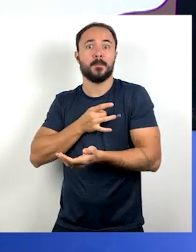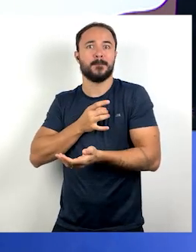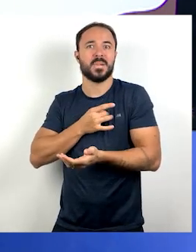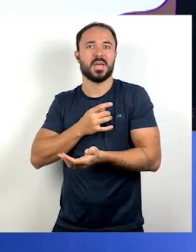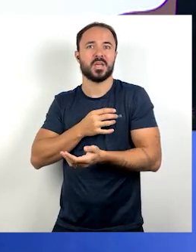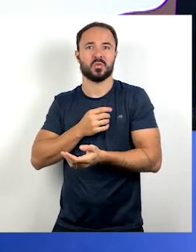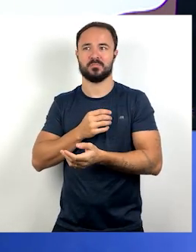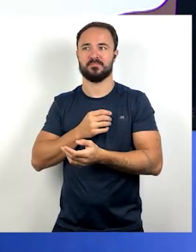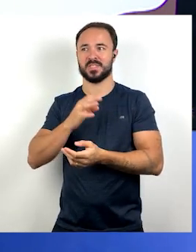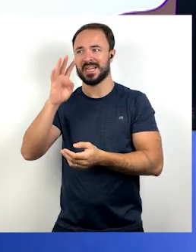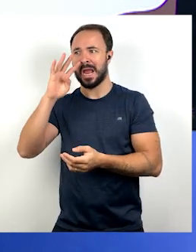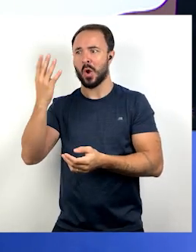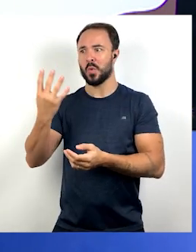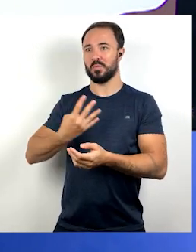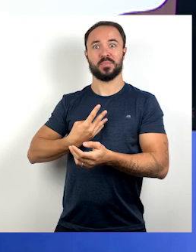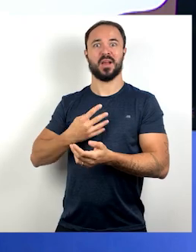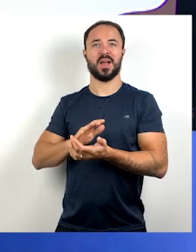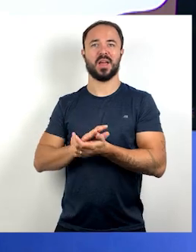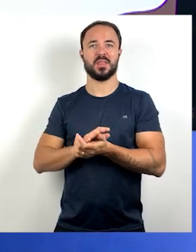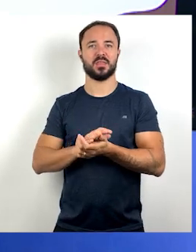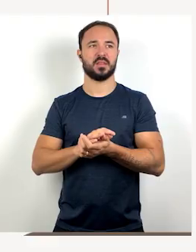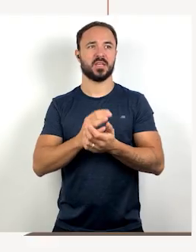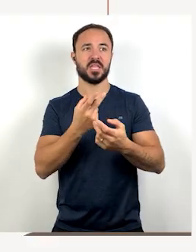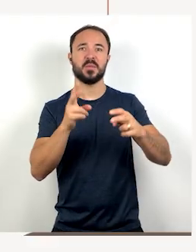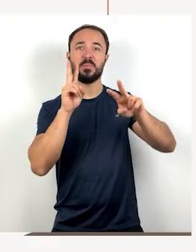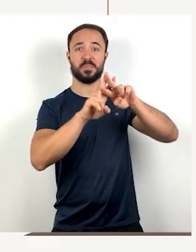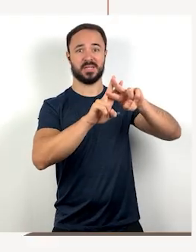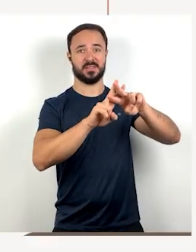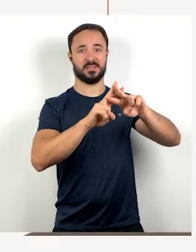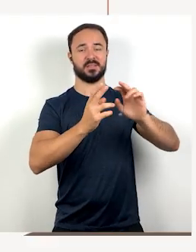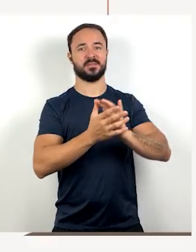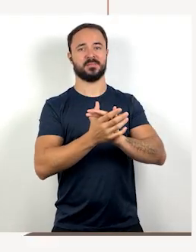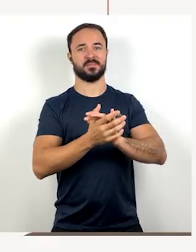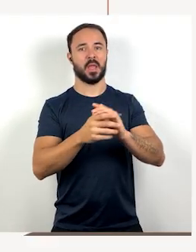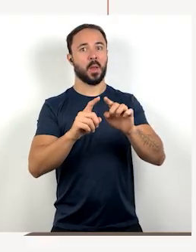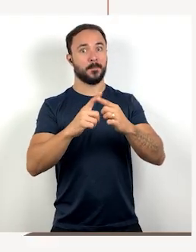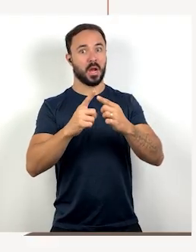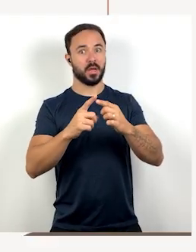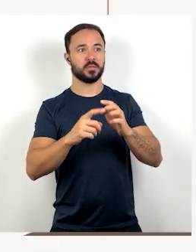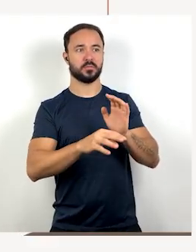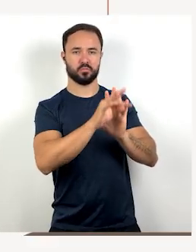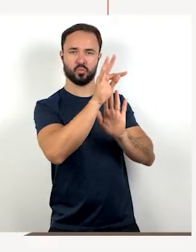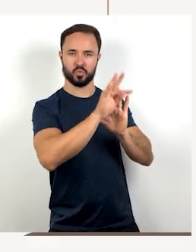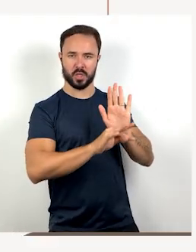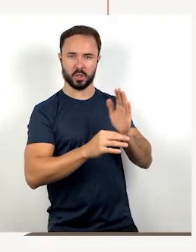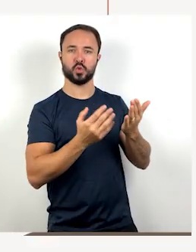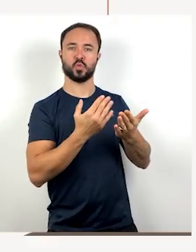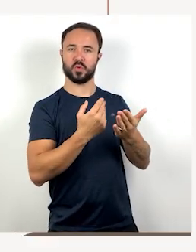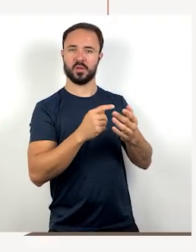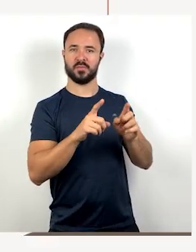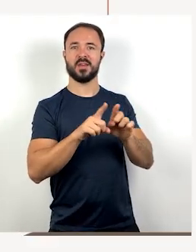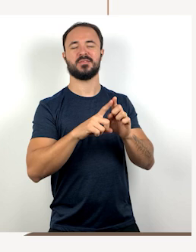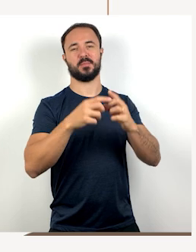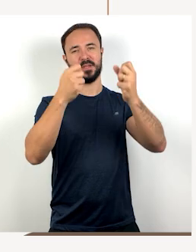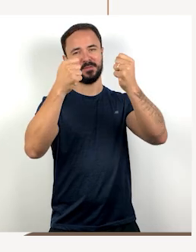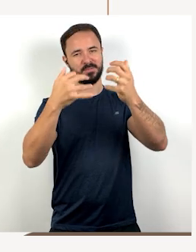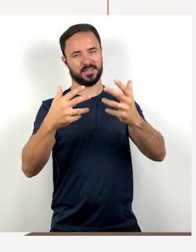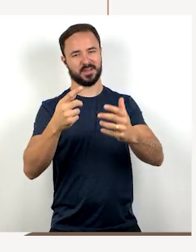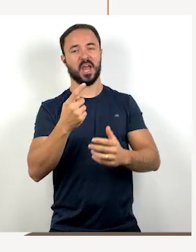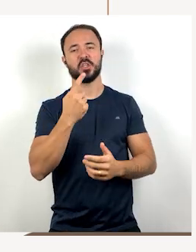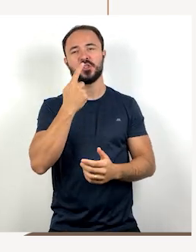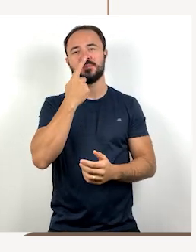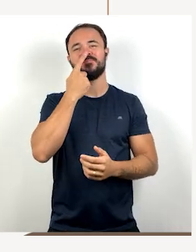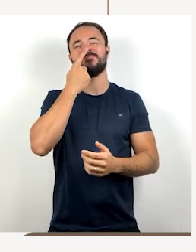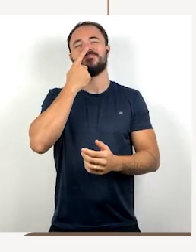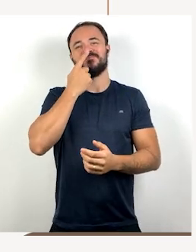serem pegos pelos militares. Mas o diário também fala da intimidade dessa menina. É